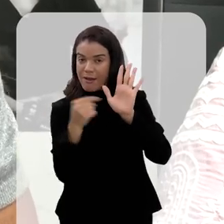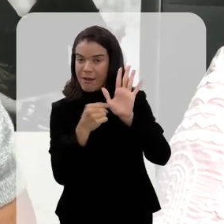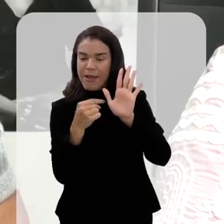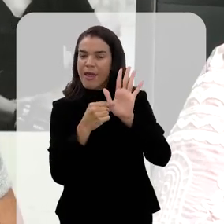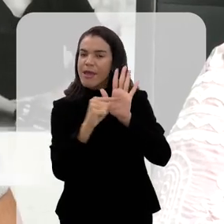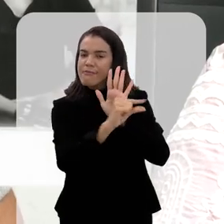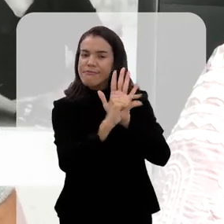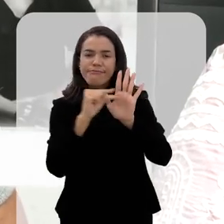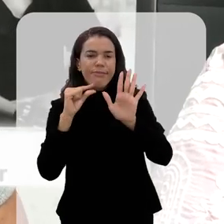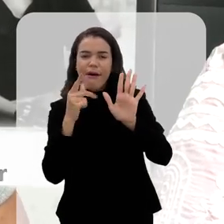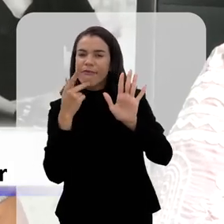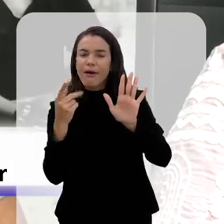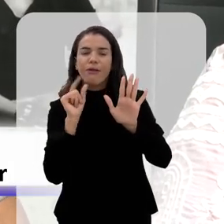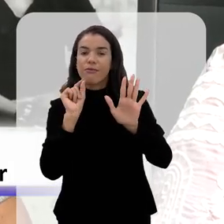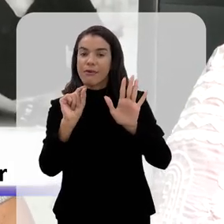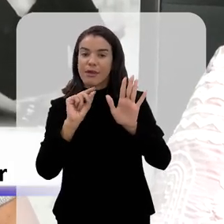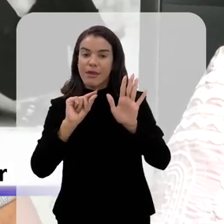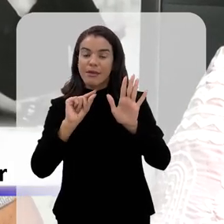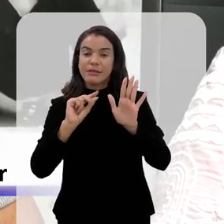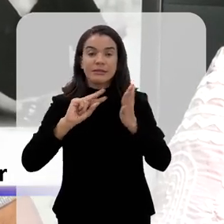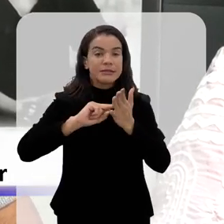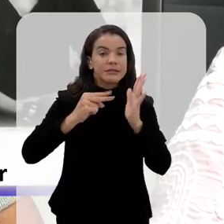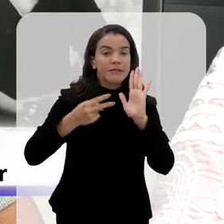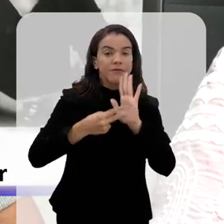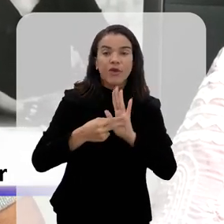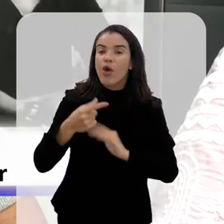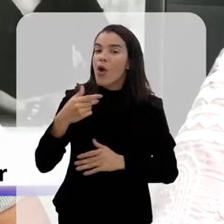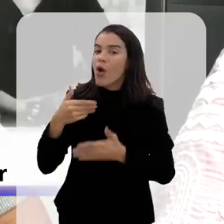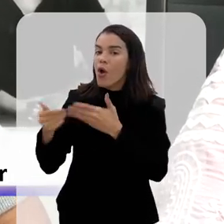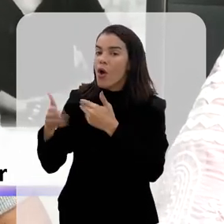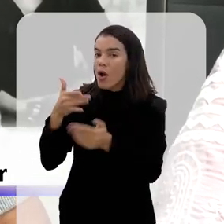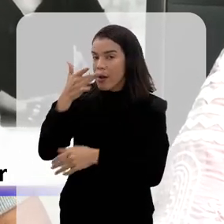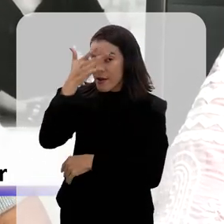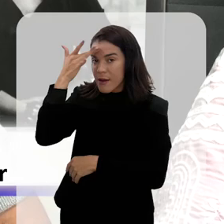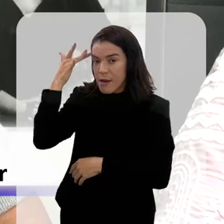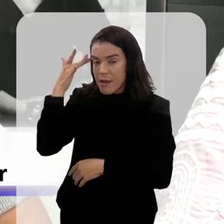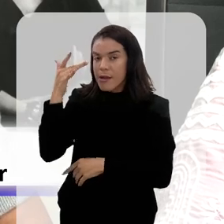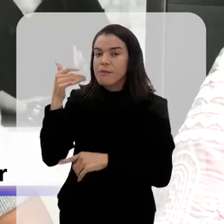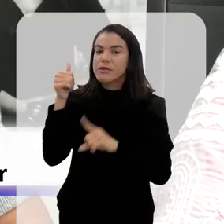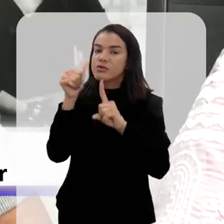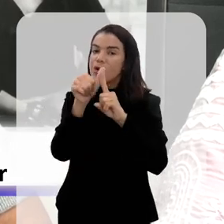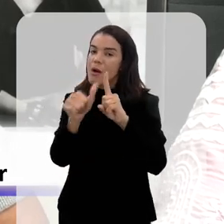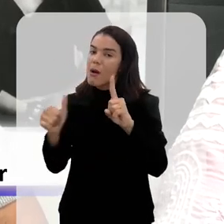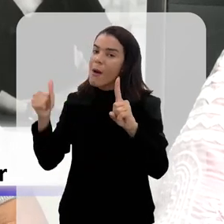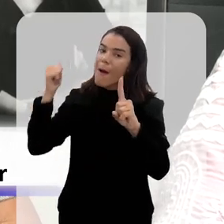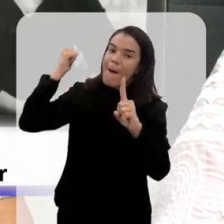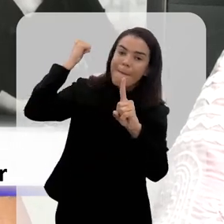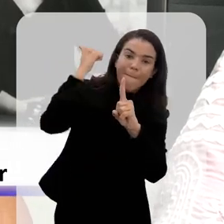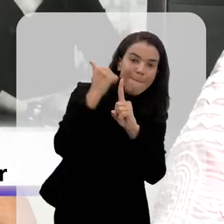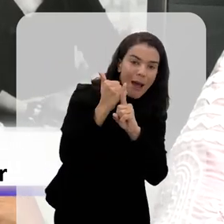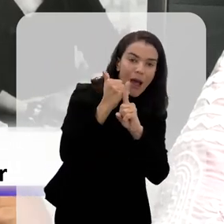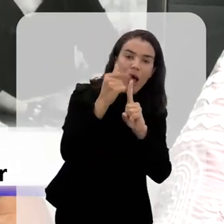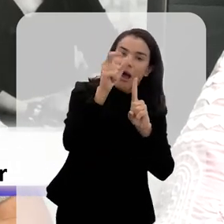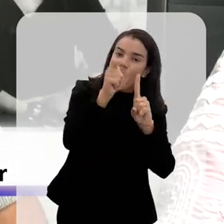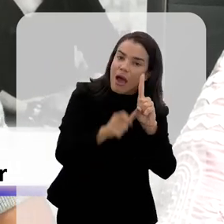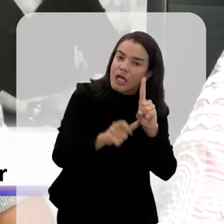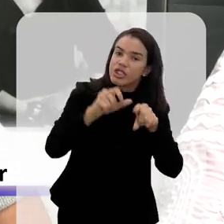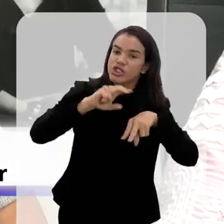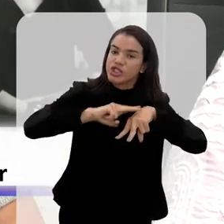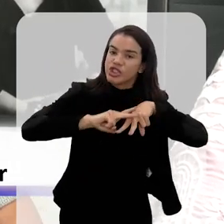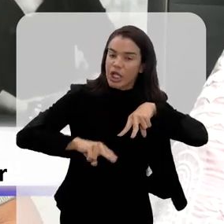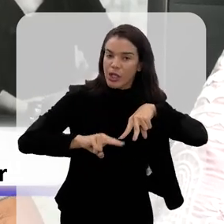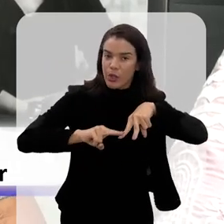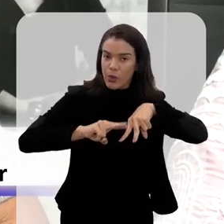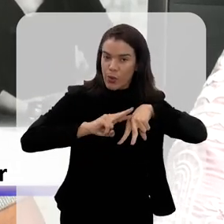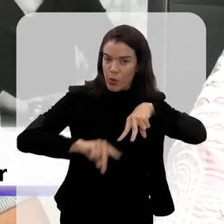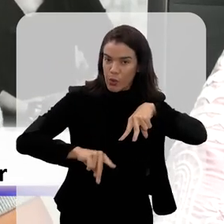legislação, o feminicídio é quando alguém pratica um crime contra a mulher pelo simples fato dela ser mulher,